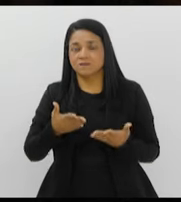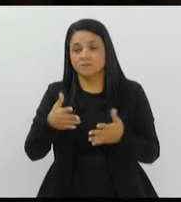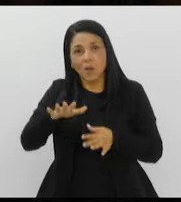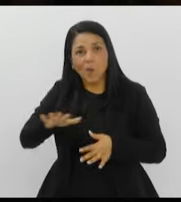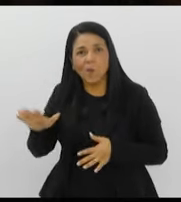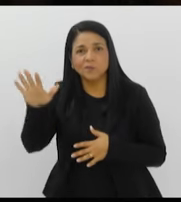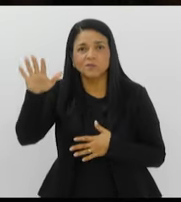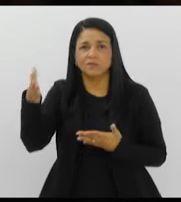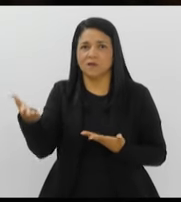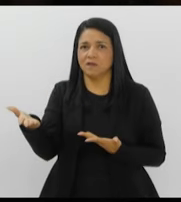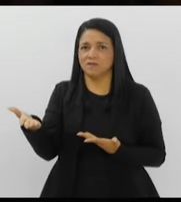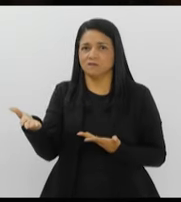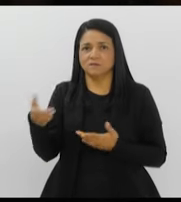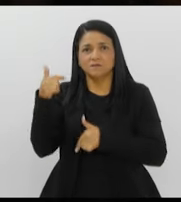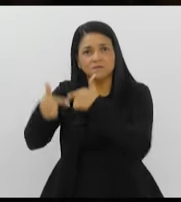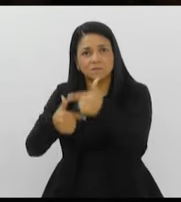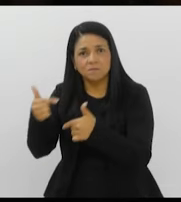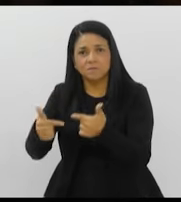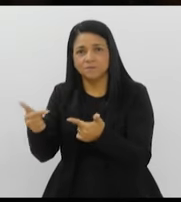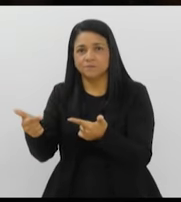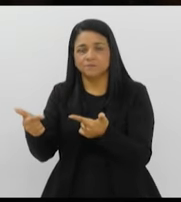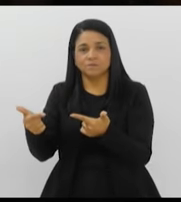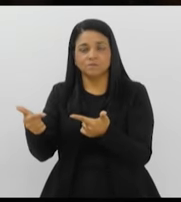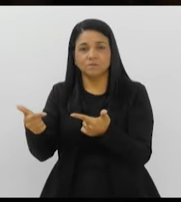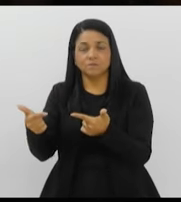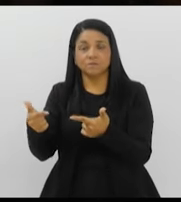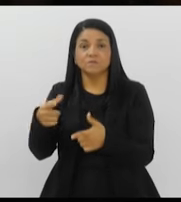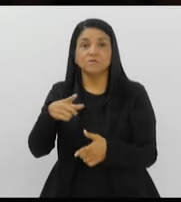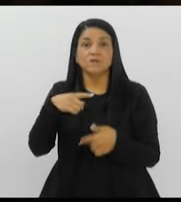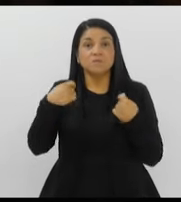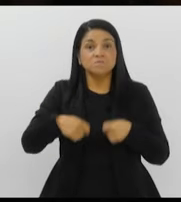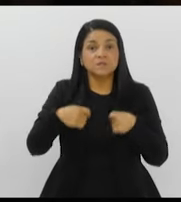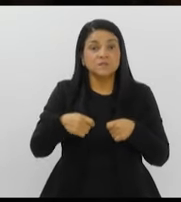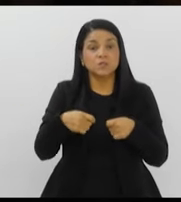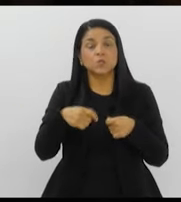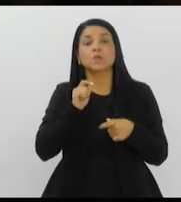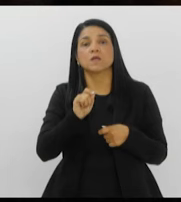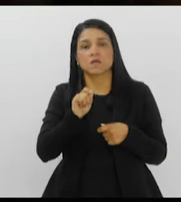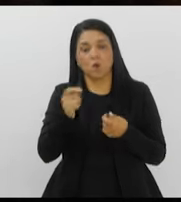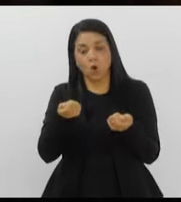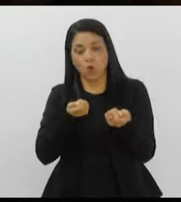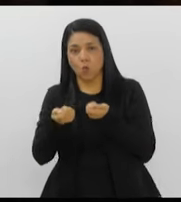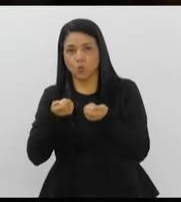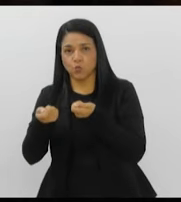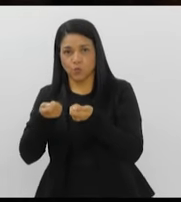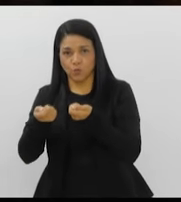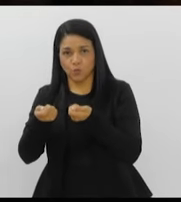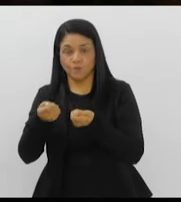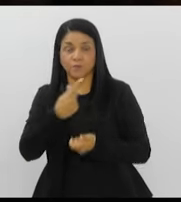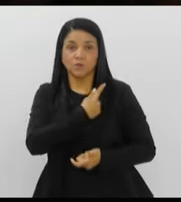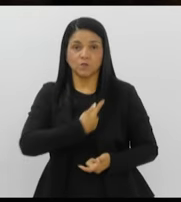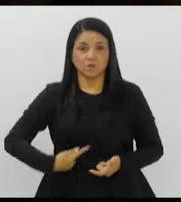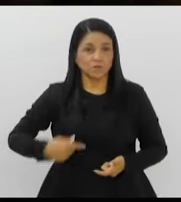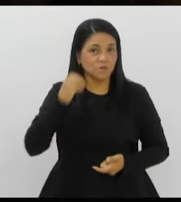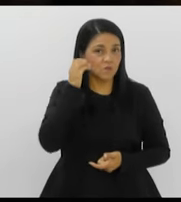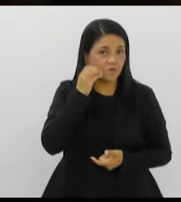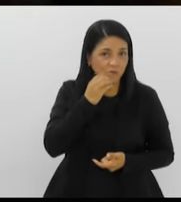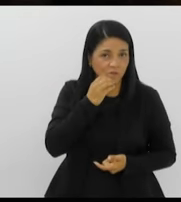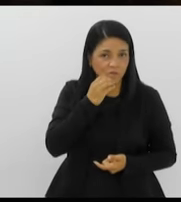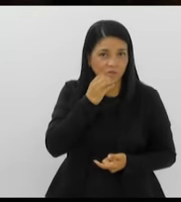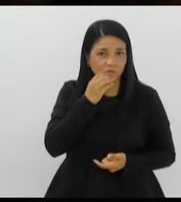comunidade. O que tem que se ter é o controle. E o governador Cláudio Castro